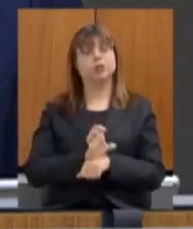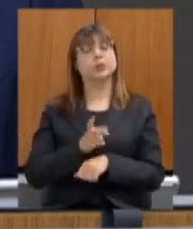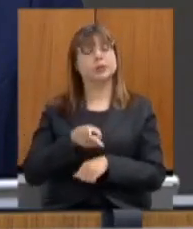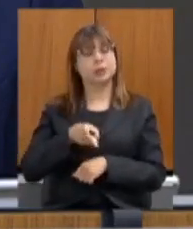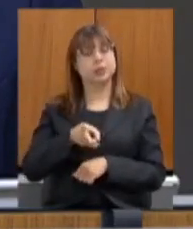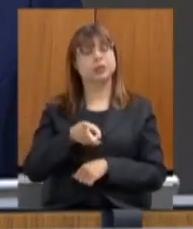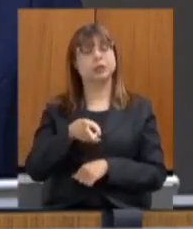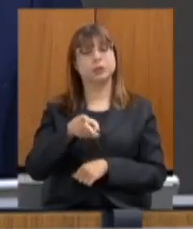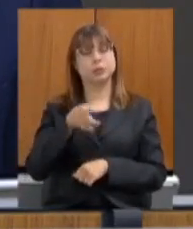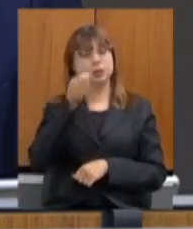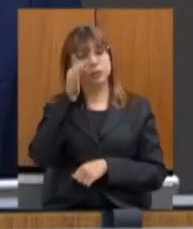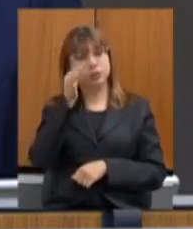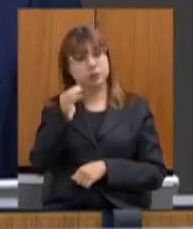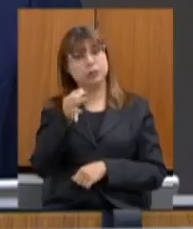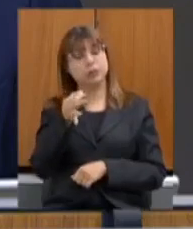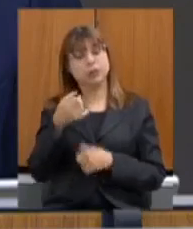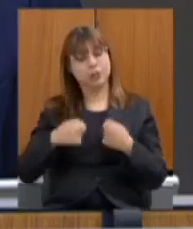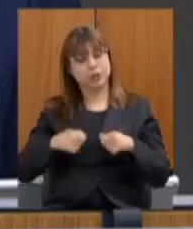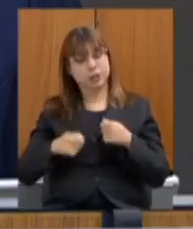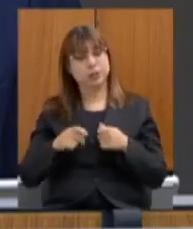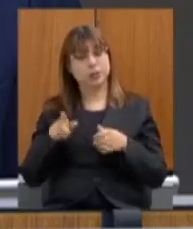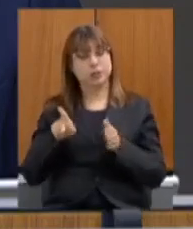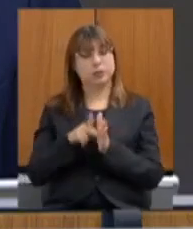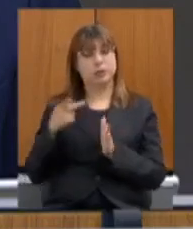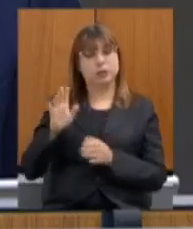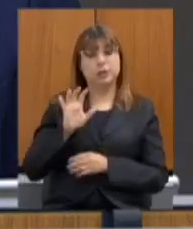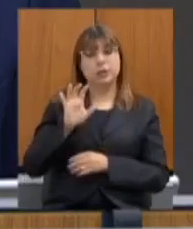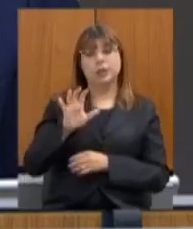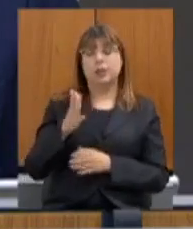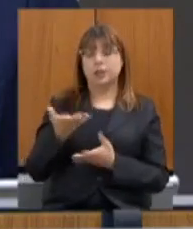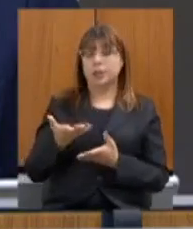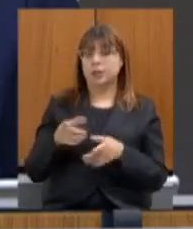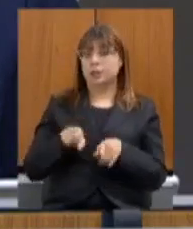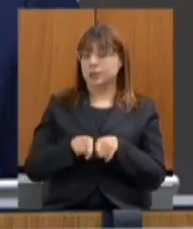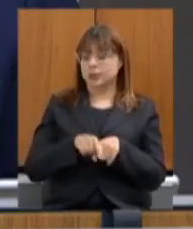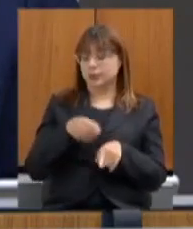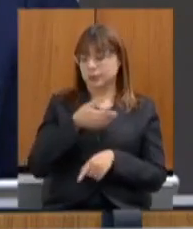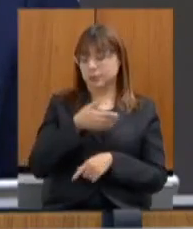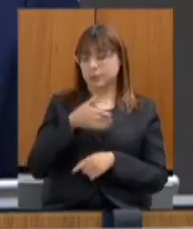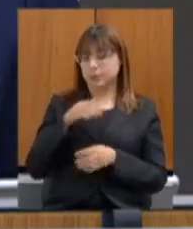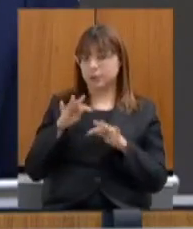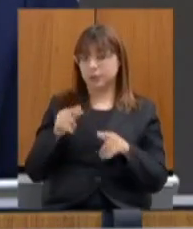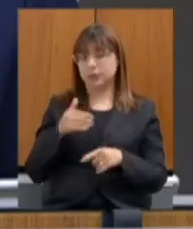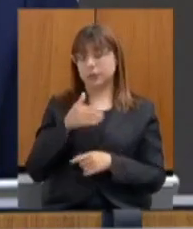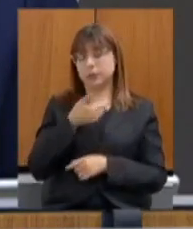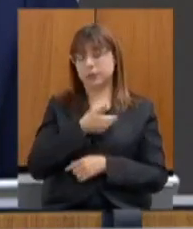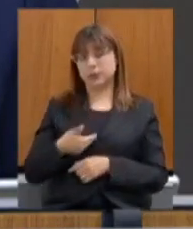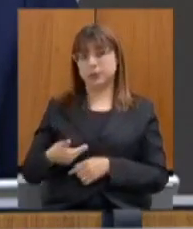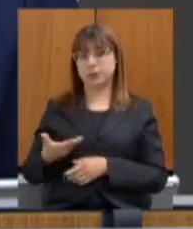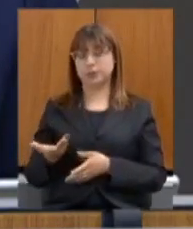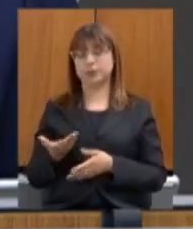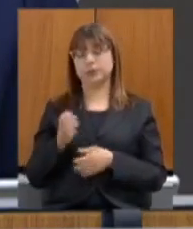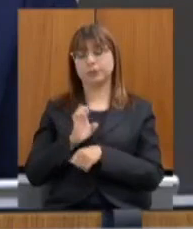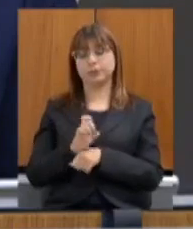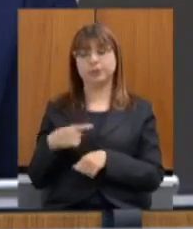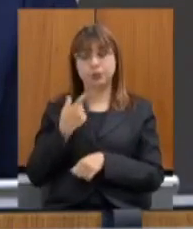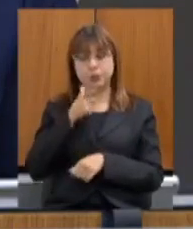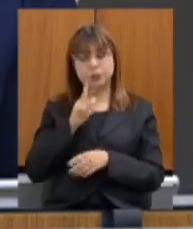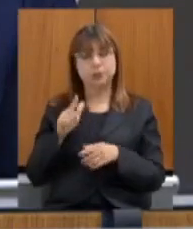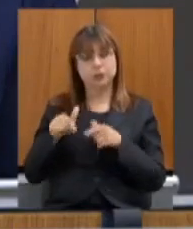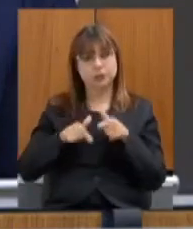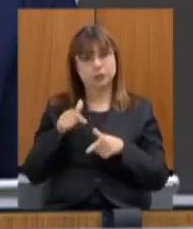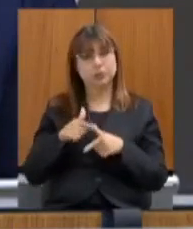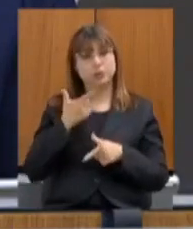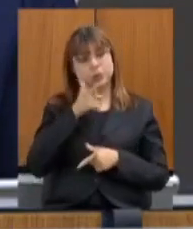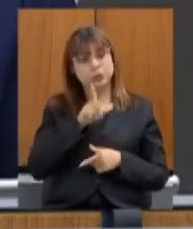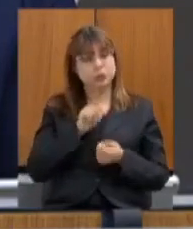sempre atento às demandas da região, só deixar a Secretaria de Governo e todo o Governo do Estado de Minas Gerais à disposição do senhor para podermos trabalhar e